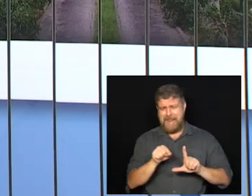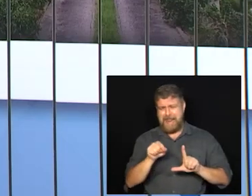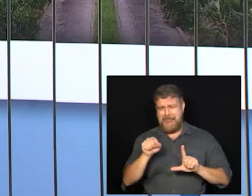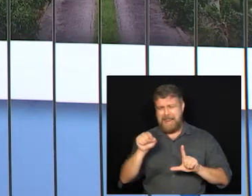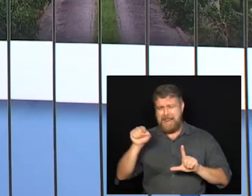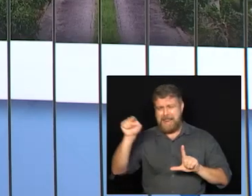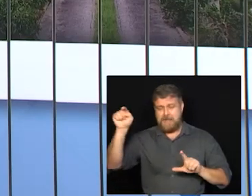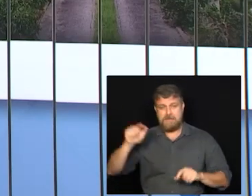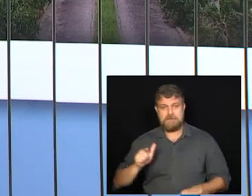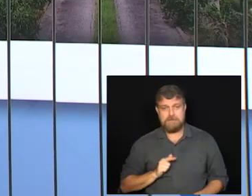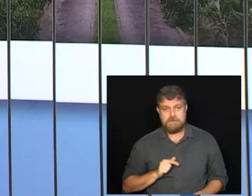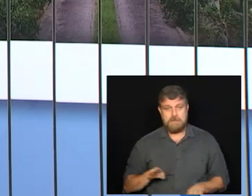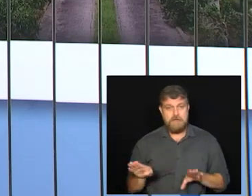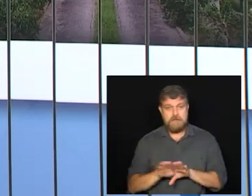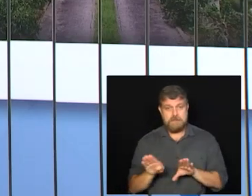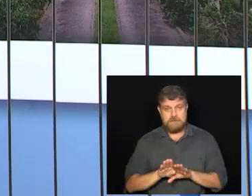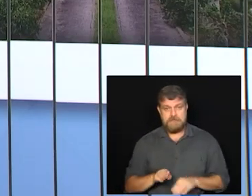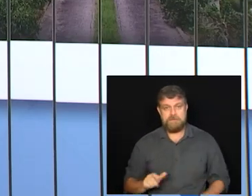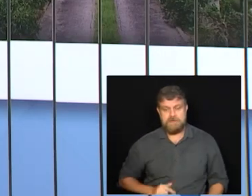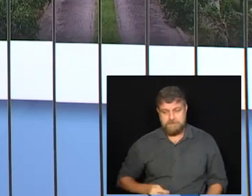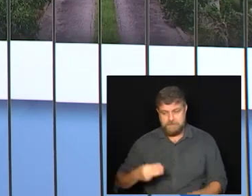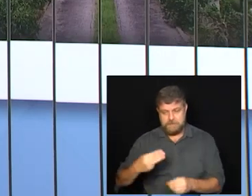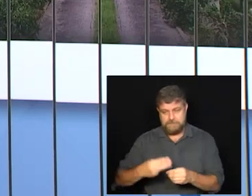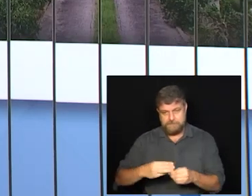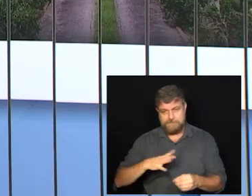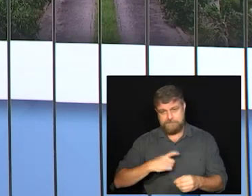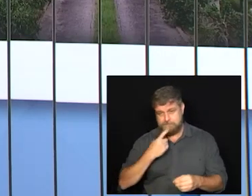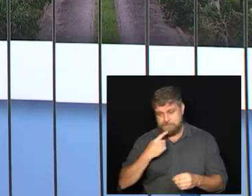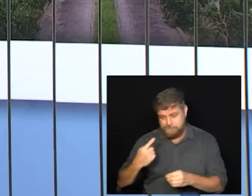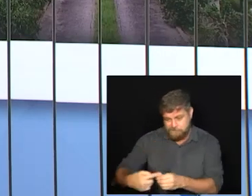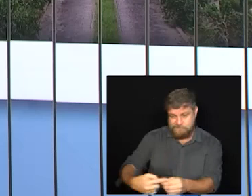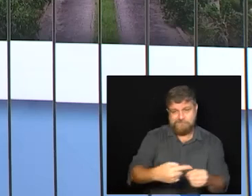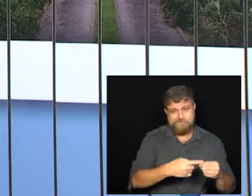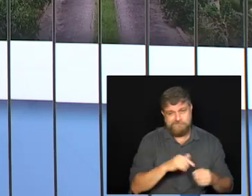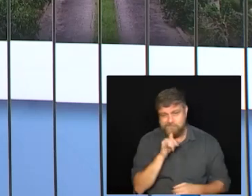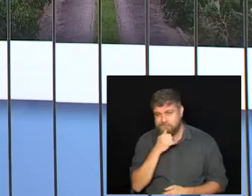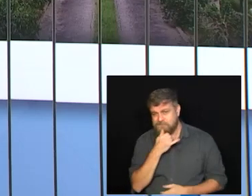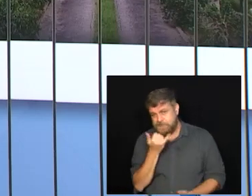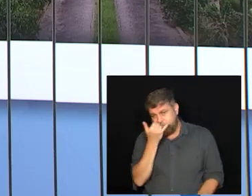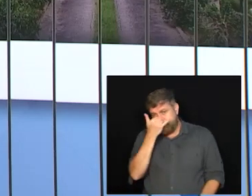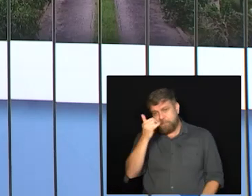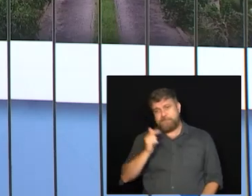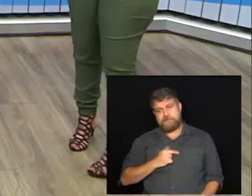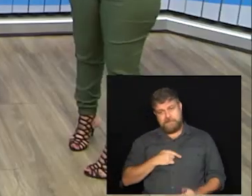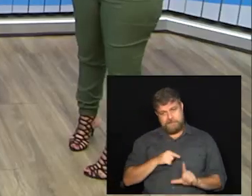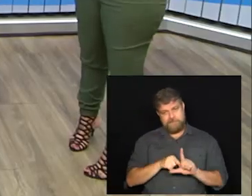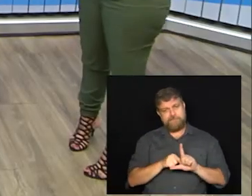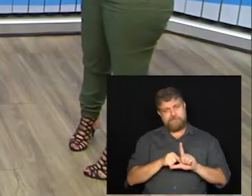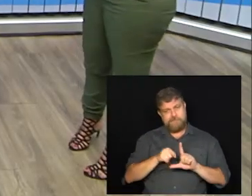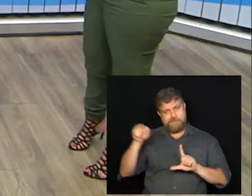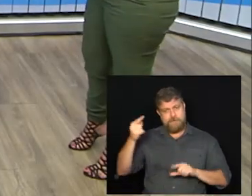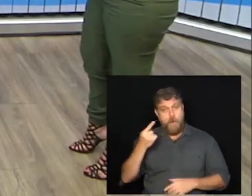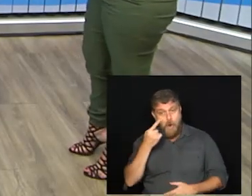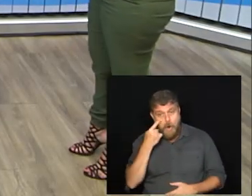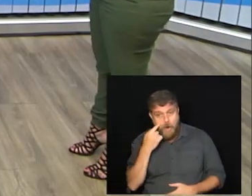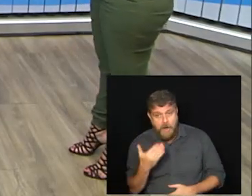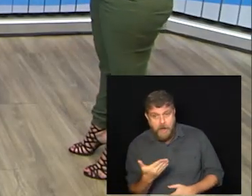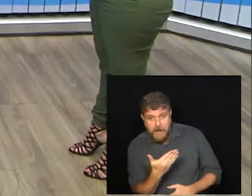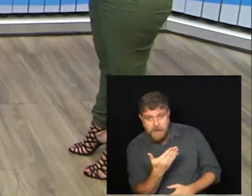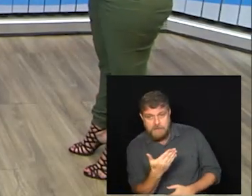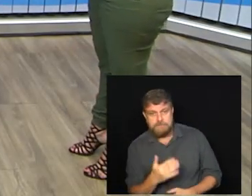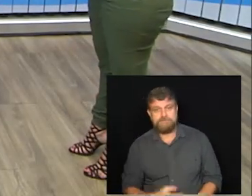a atualização também da região metropolitana de Campinas, que infelizmente também tem tido alta. Olha só,